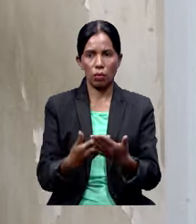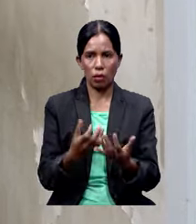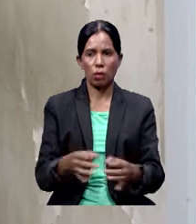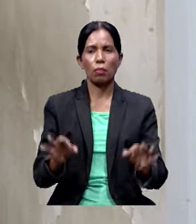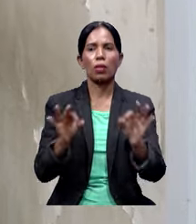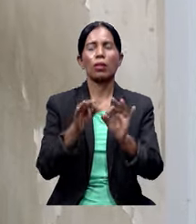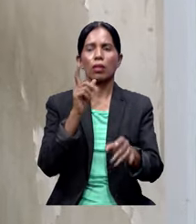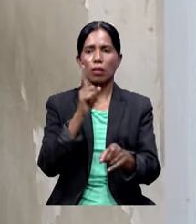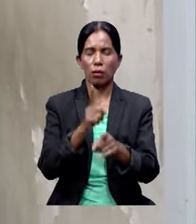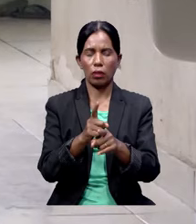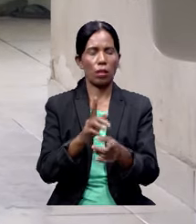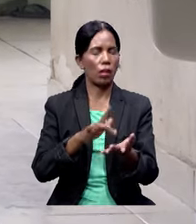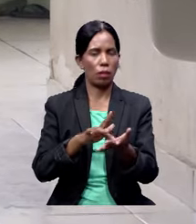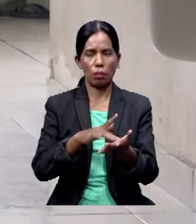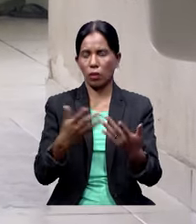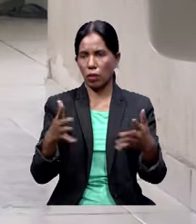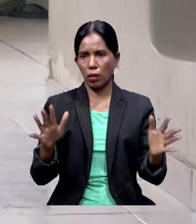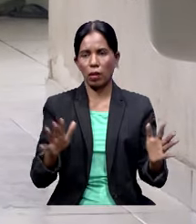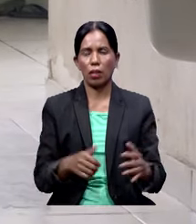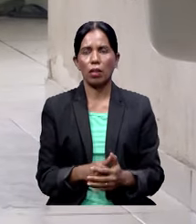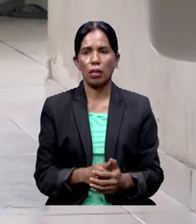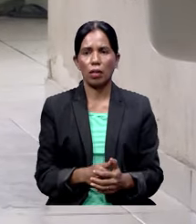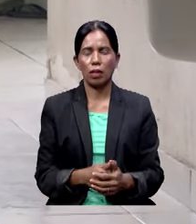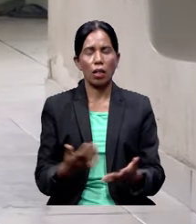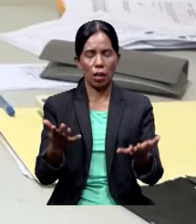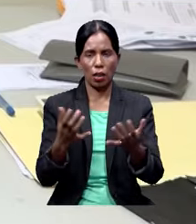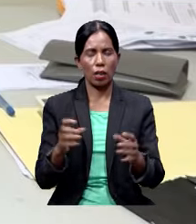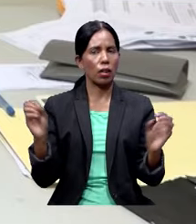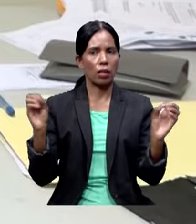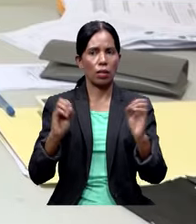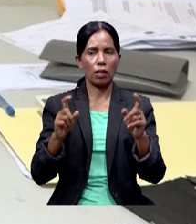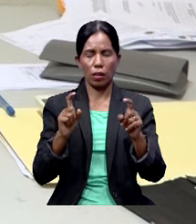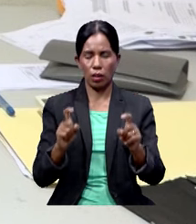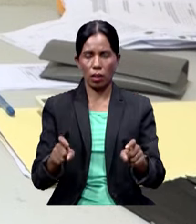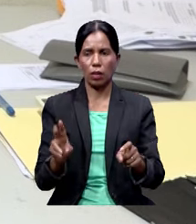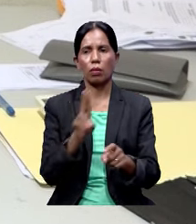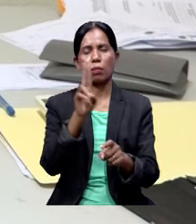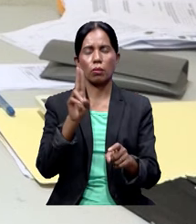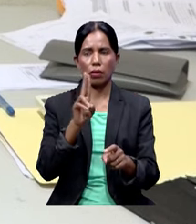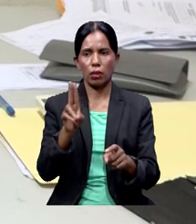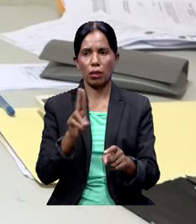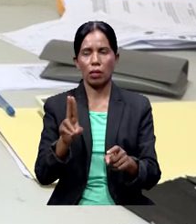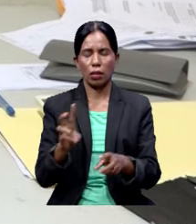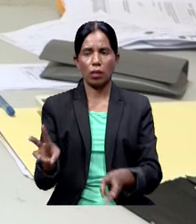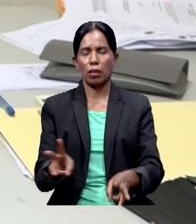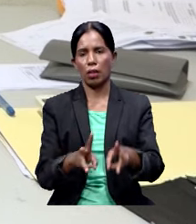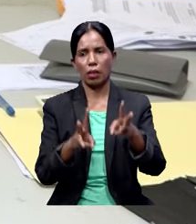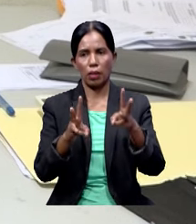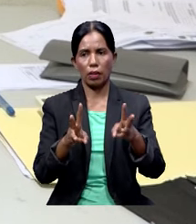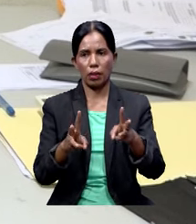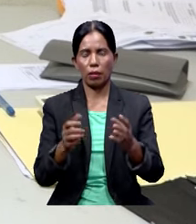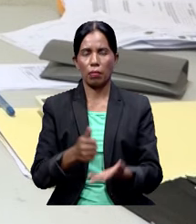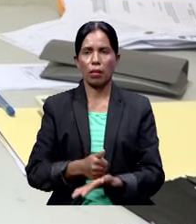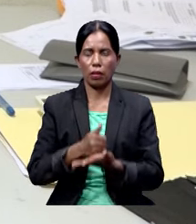Mas quando às vezes aí moro, né, ver se a cara que ela cuide, tem que utilizar, dar a noite, mas cá, até bem lá